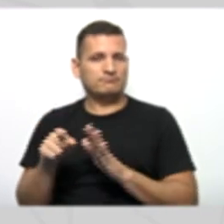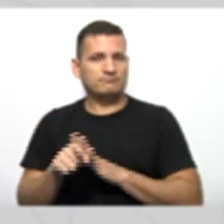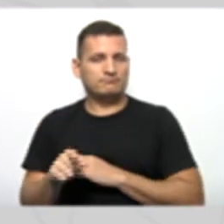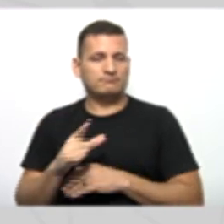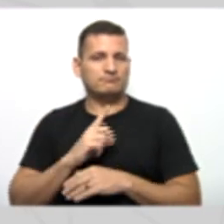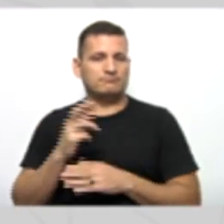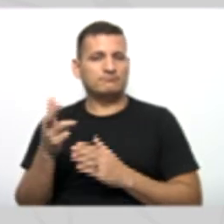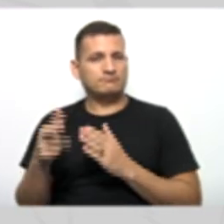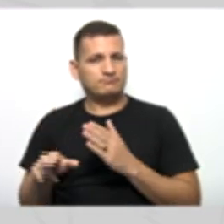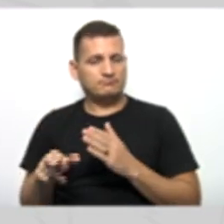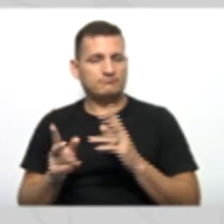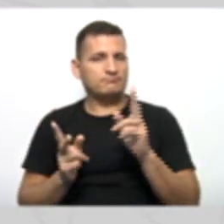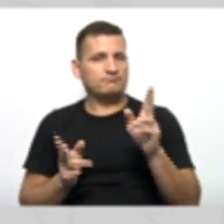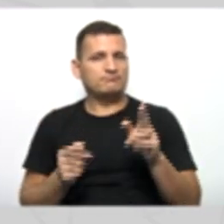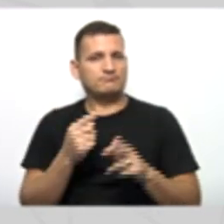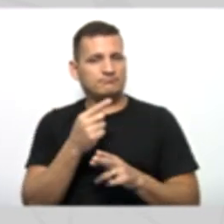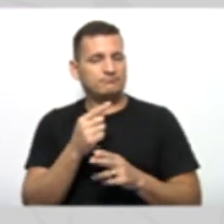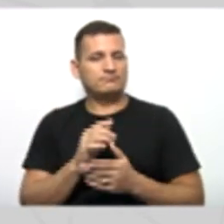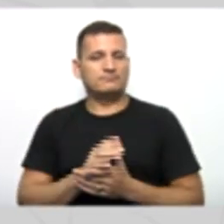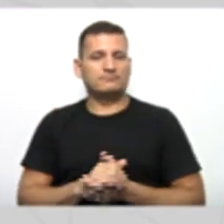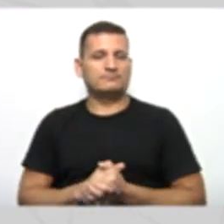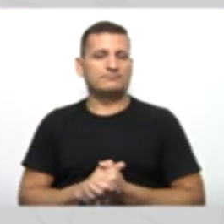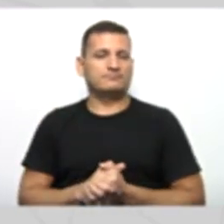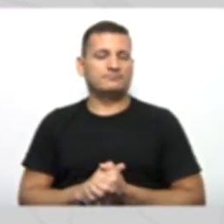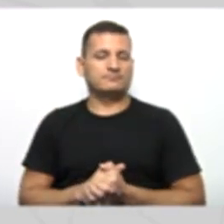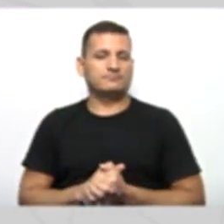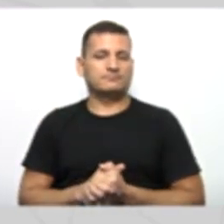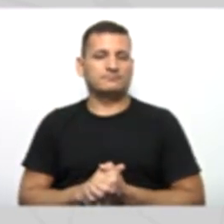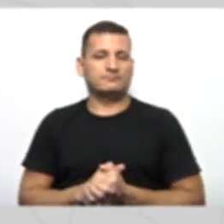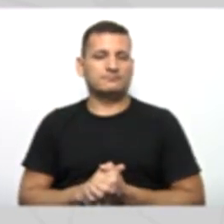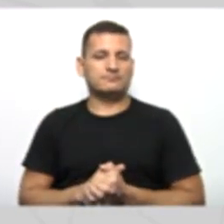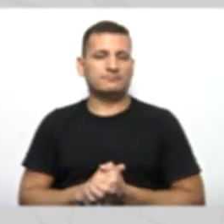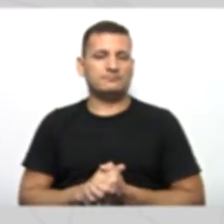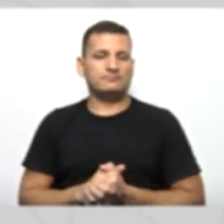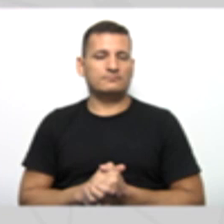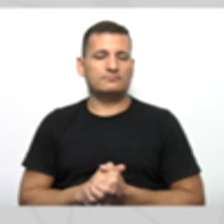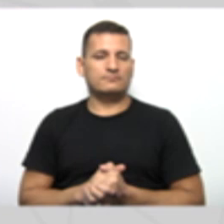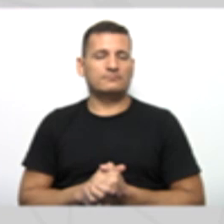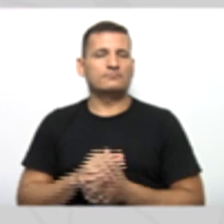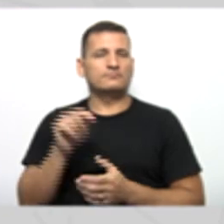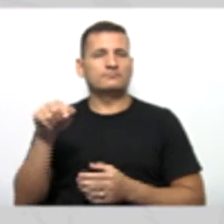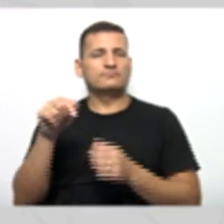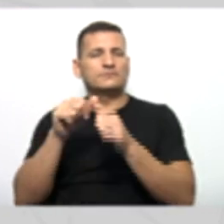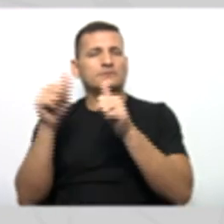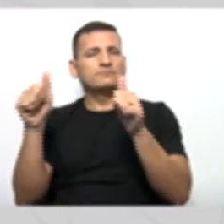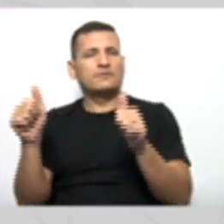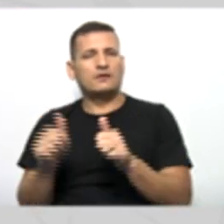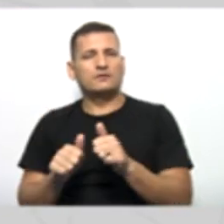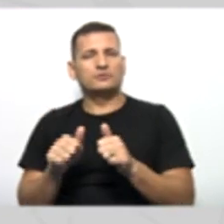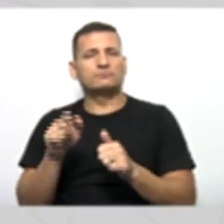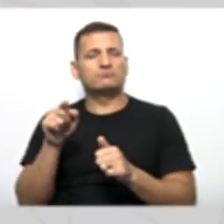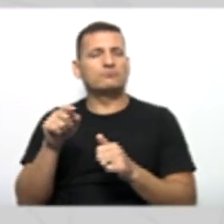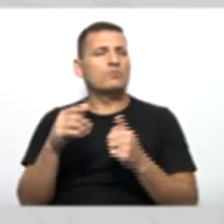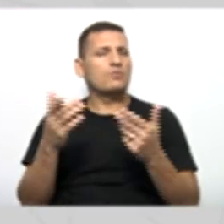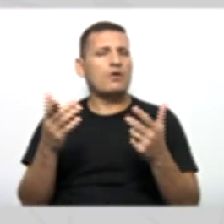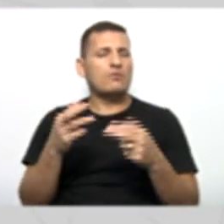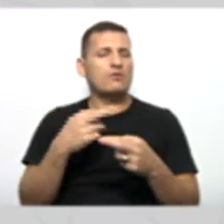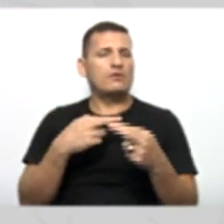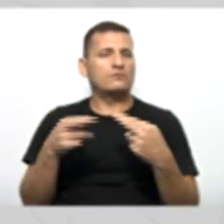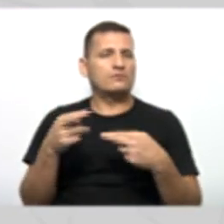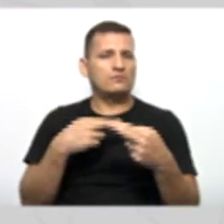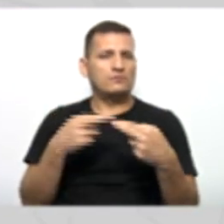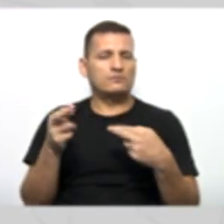na recuperação, assim como no exame. Então, assim, ó, a figura abaixo representa que tipo de relacionamento